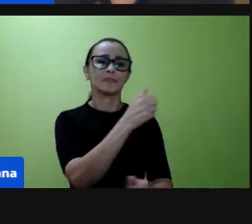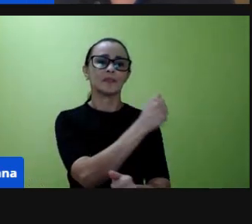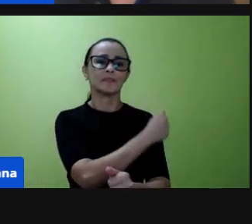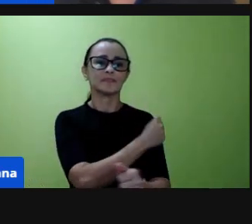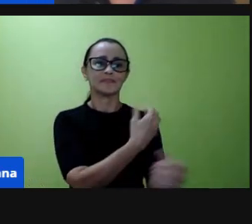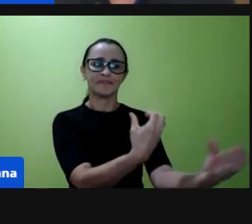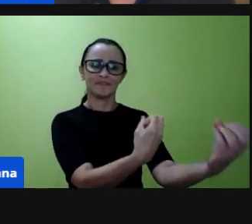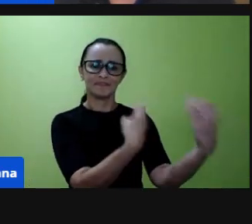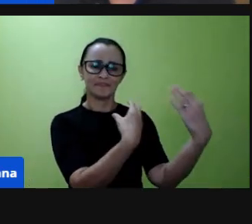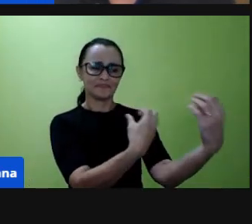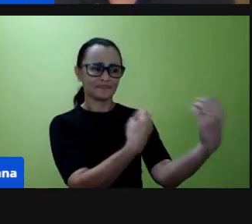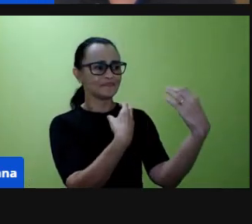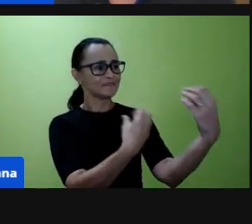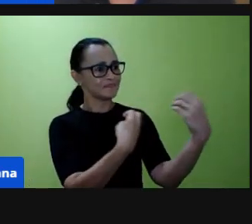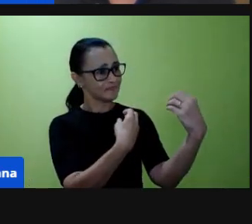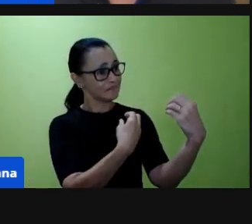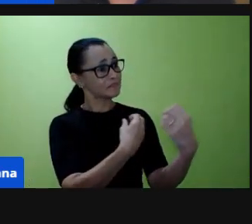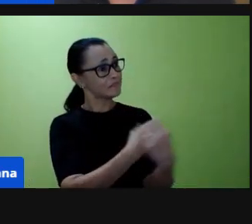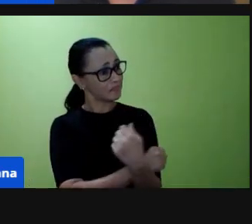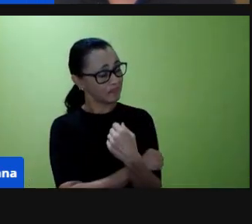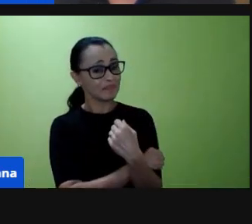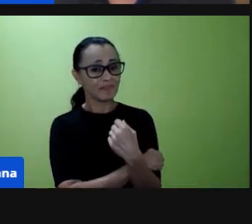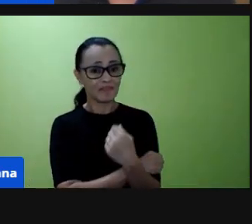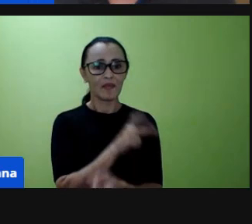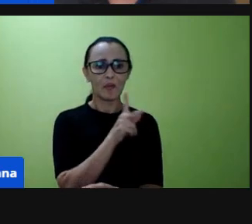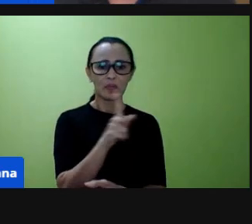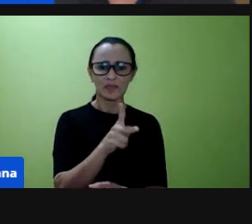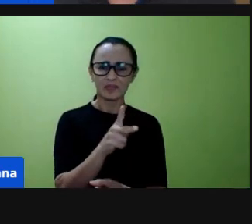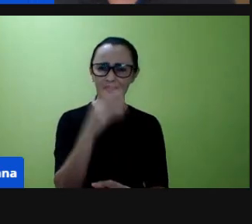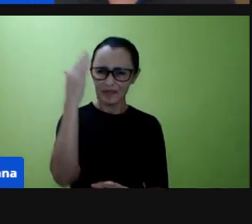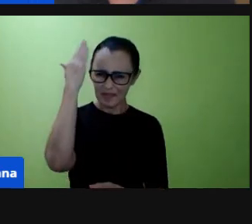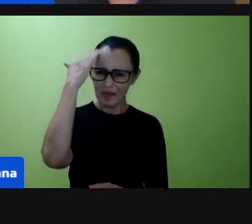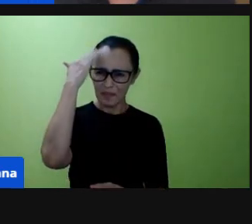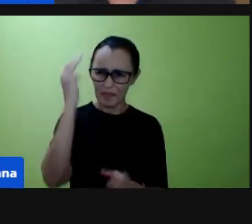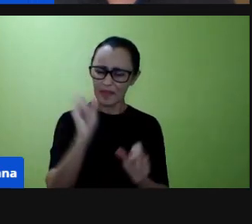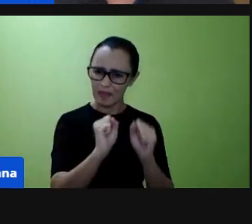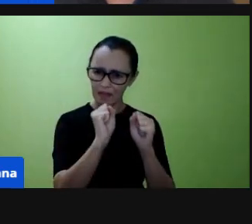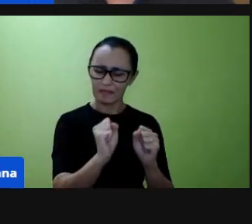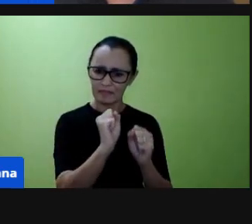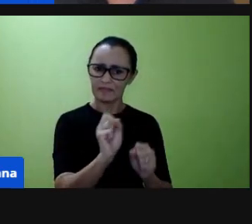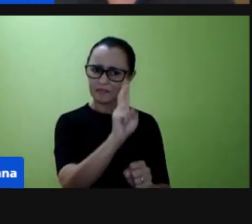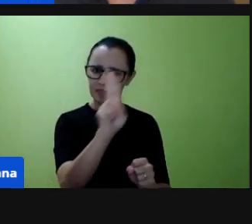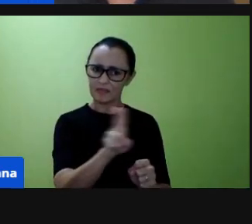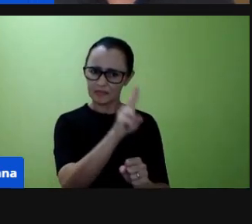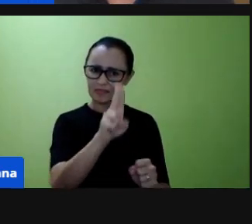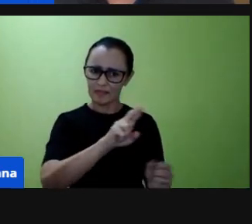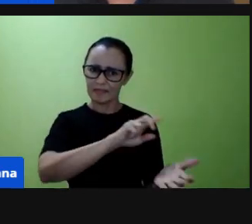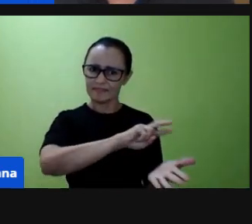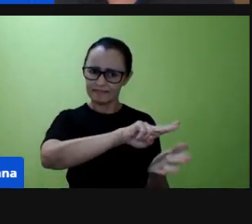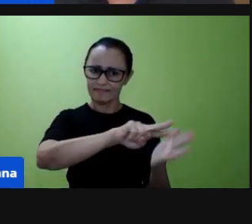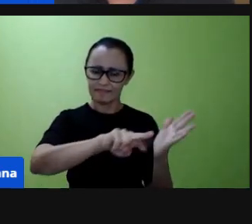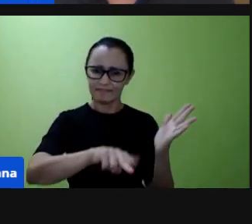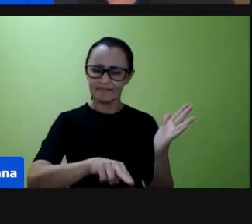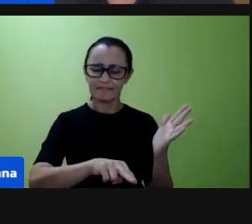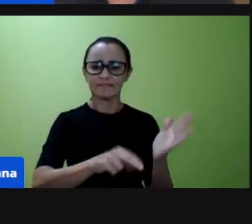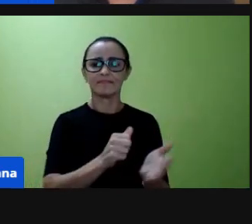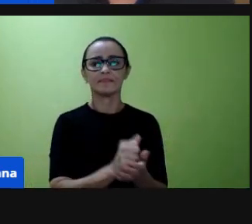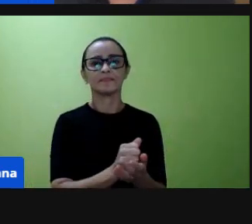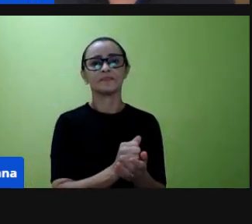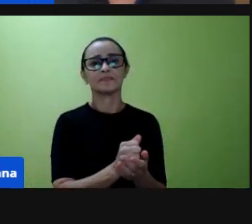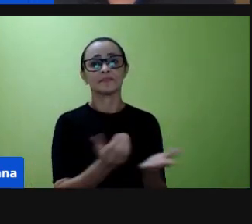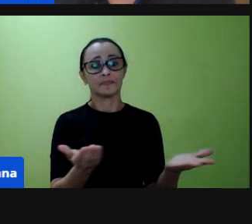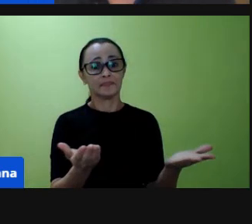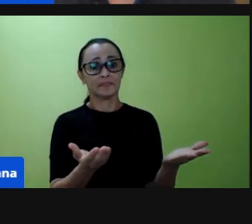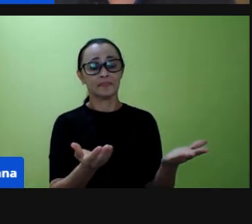a senhora sabia que pode usar isso? Então, como nós subestimamos eles? Como nós achamos, nossa, como nós vamos